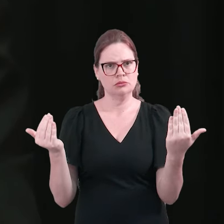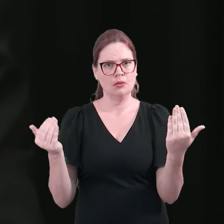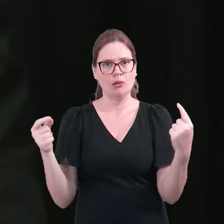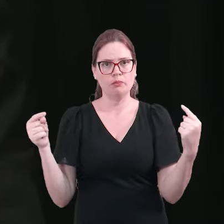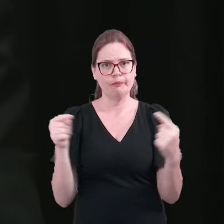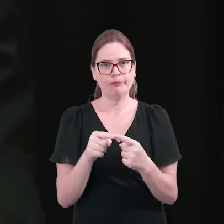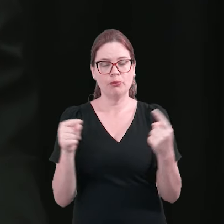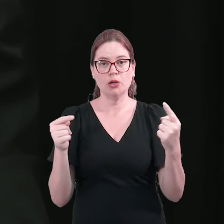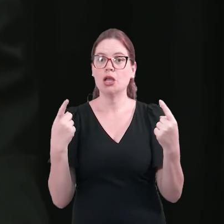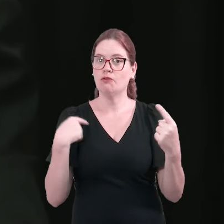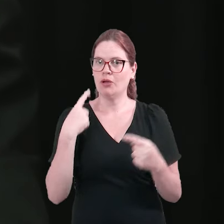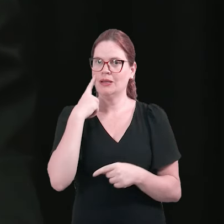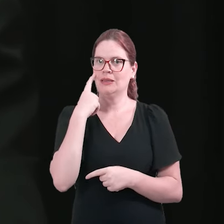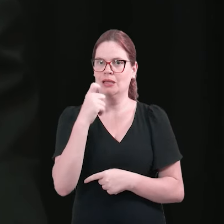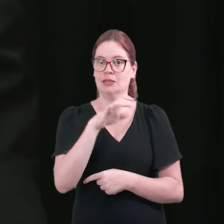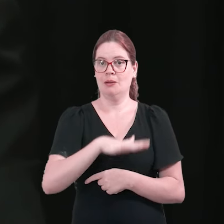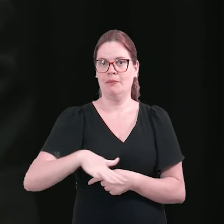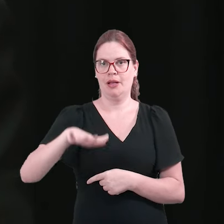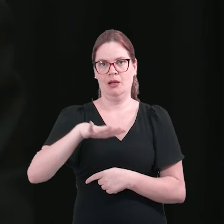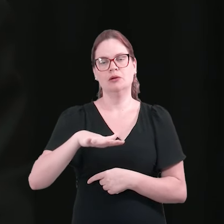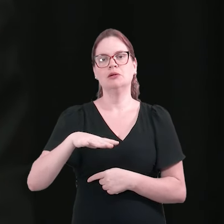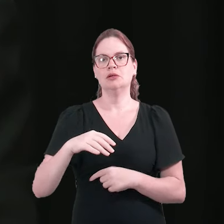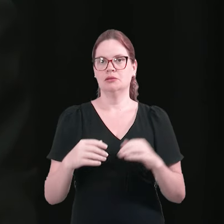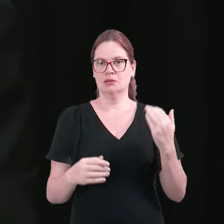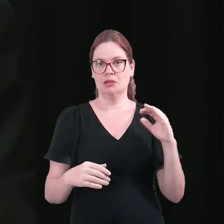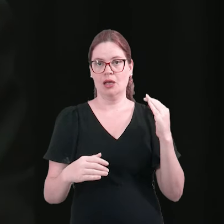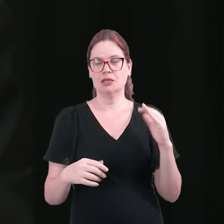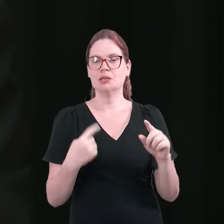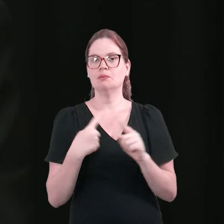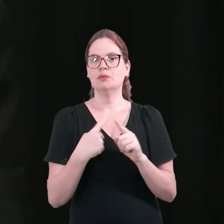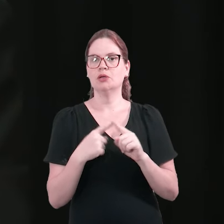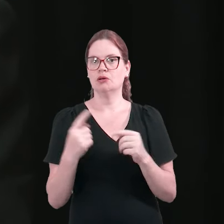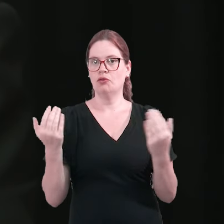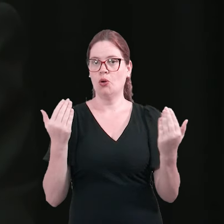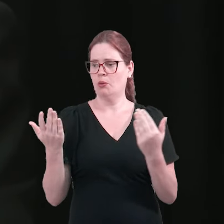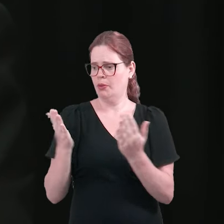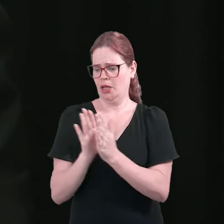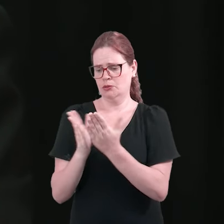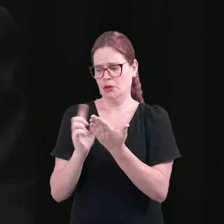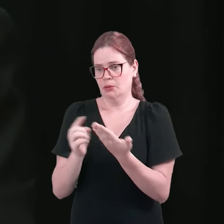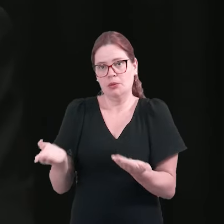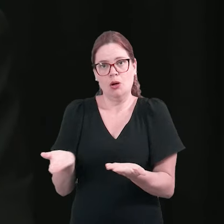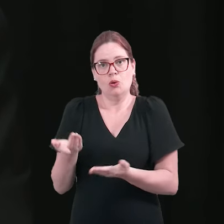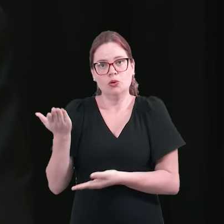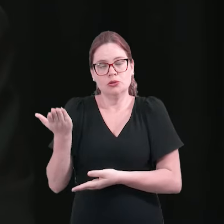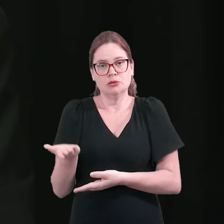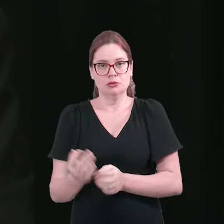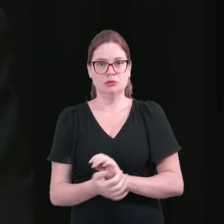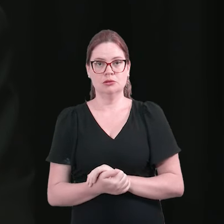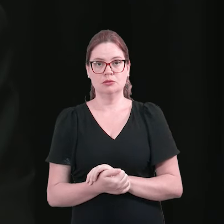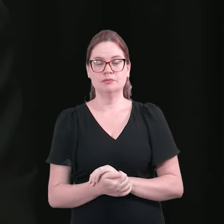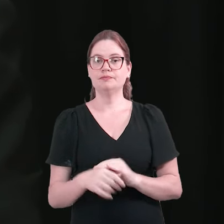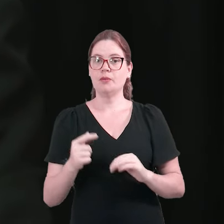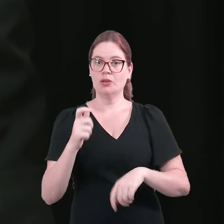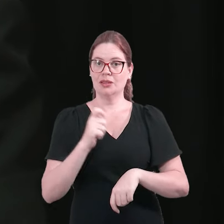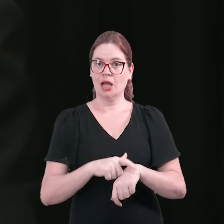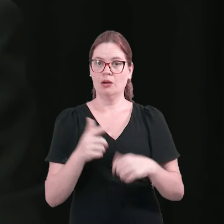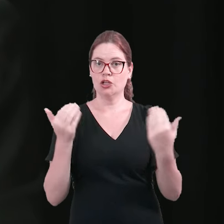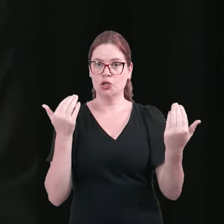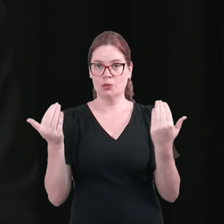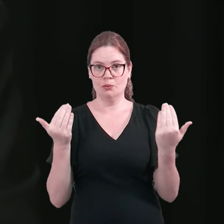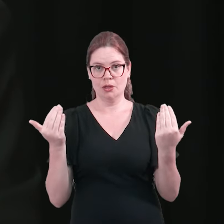comunidade científica muito interessante. Por quê? Porque foi comparado com a Bíblia que nós temos atual. E